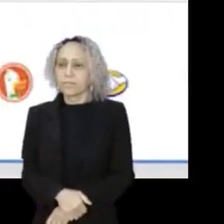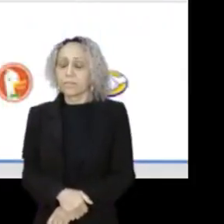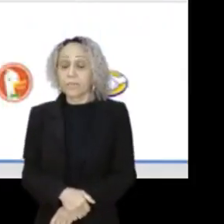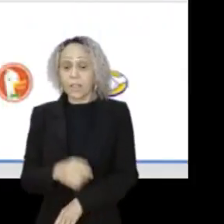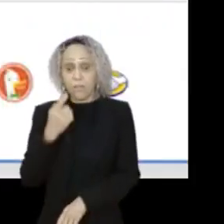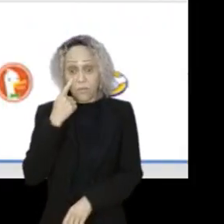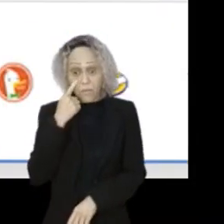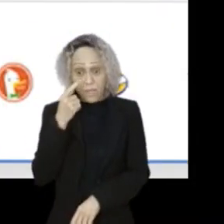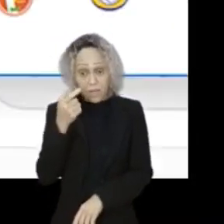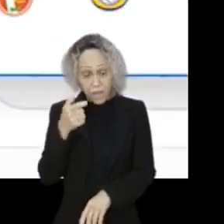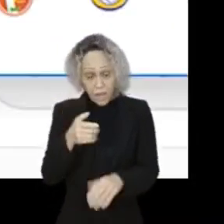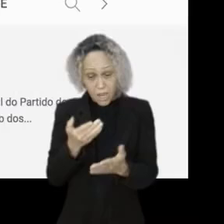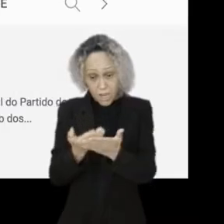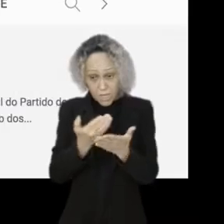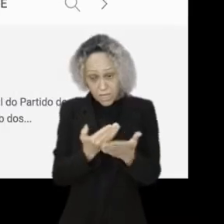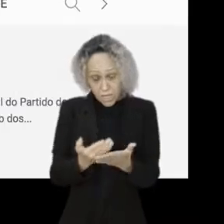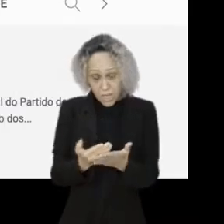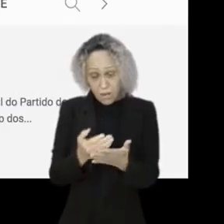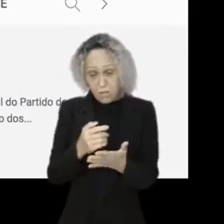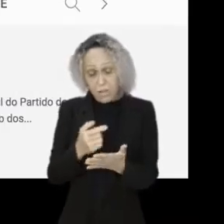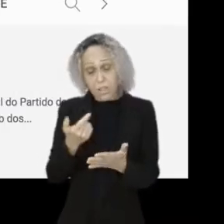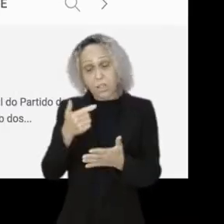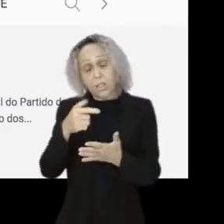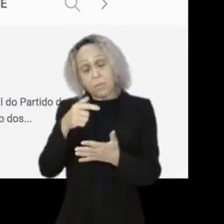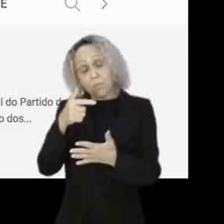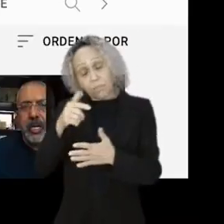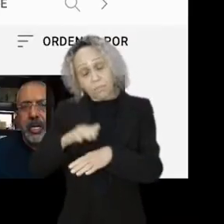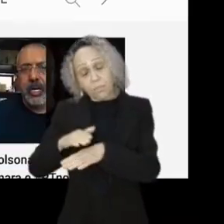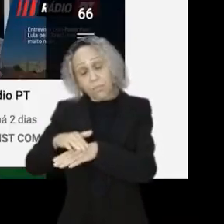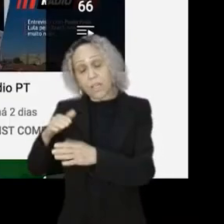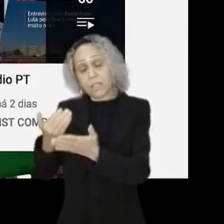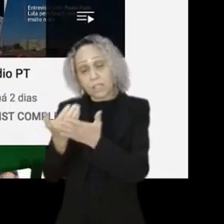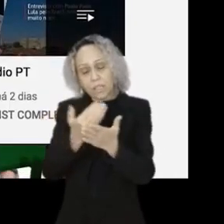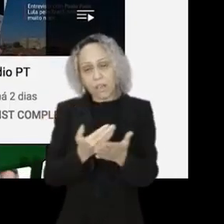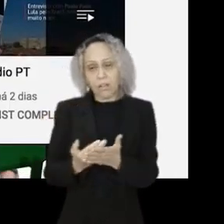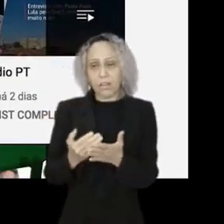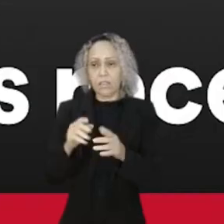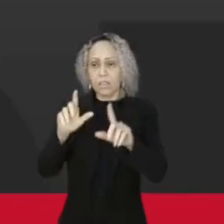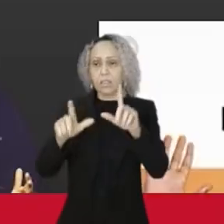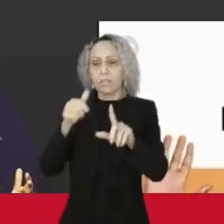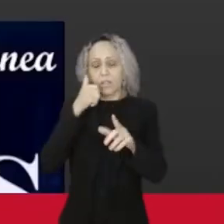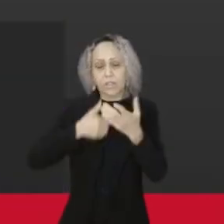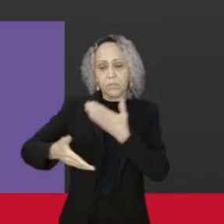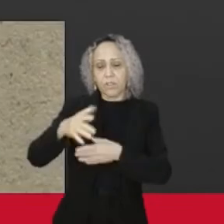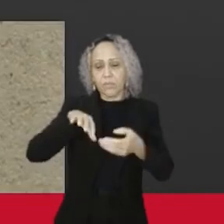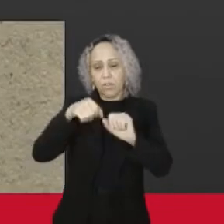Reveja esta e outras aulas na playlist TV Elas por Elas Formação, no canal da TV